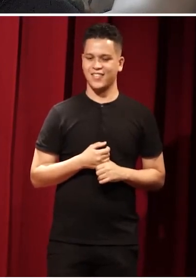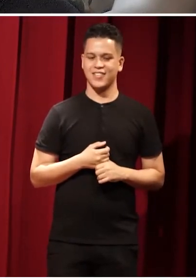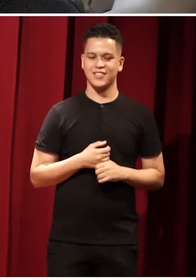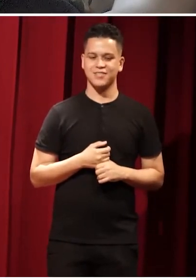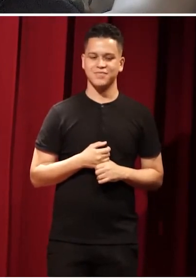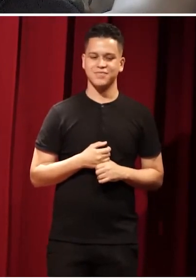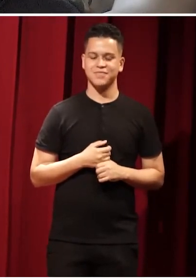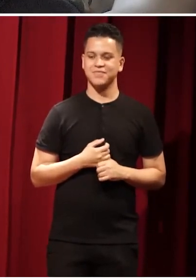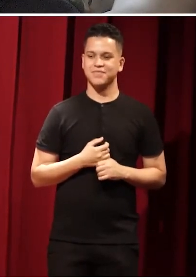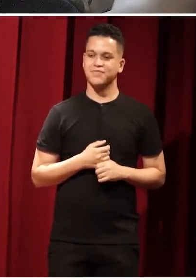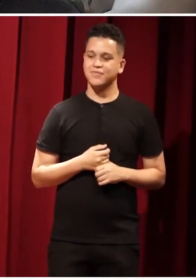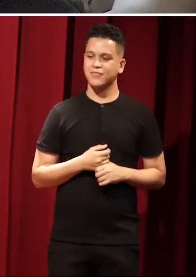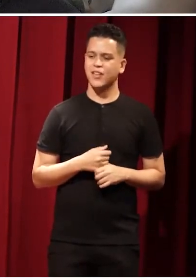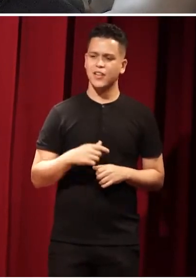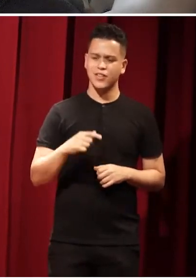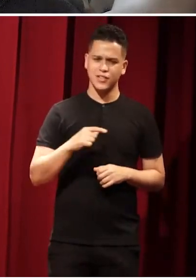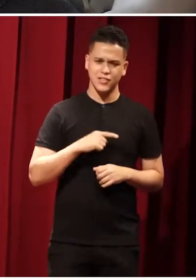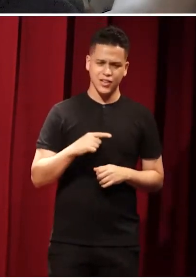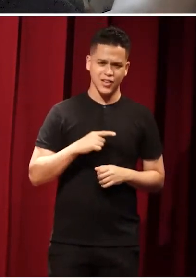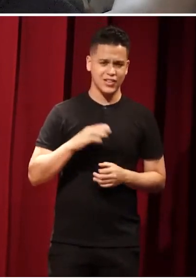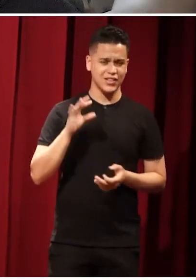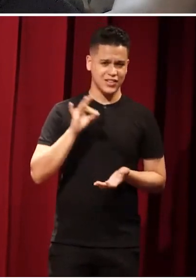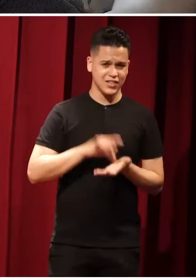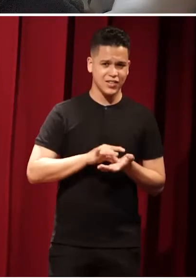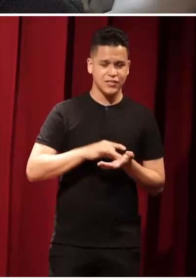Existe realmente uma Amazônia